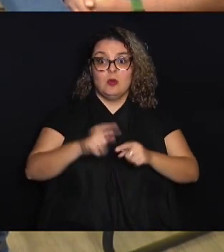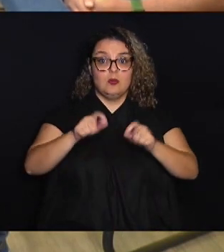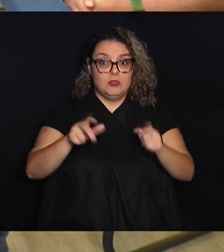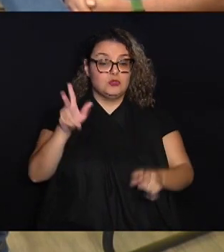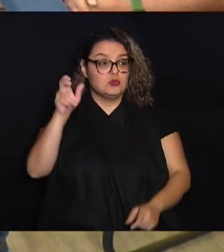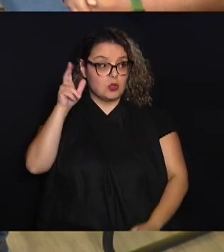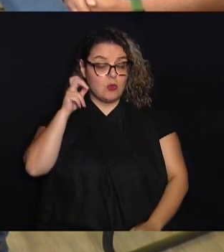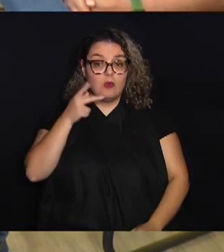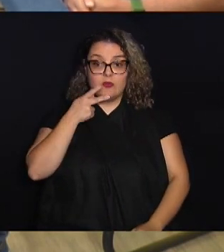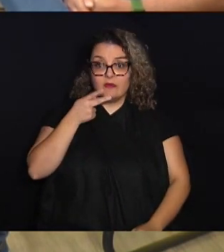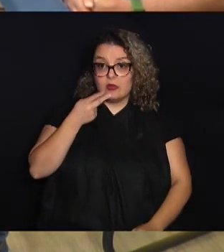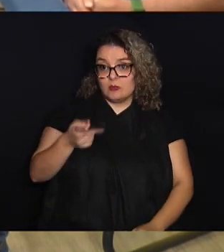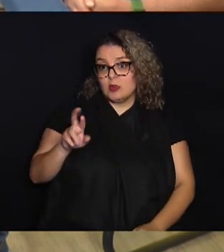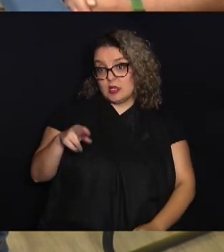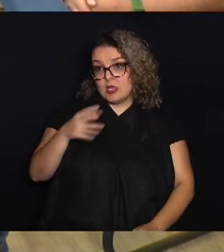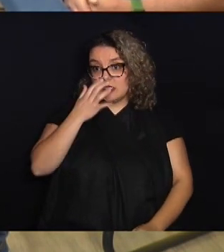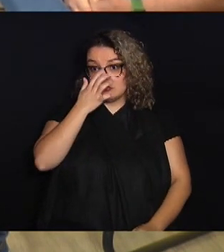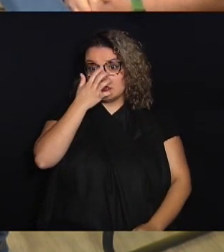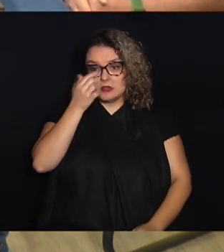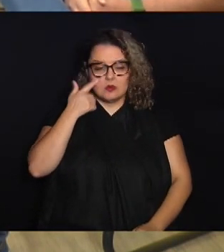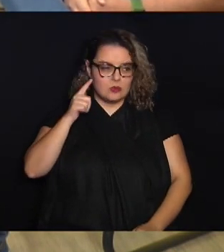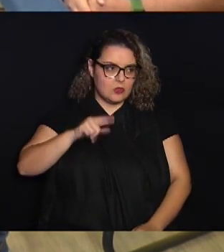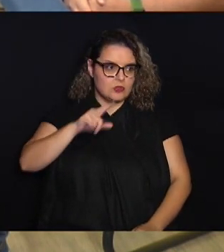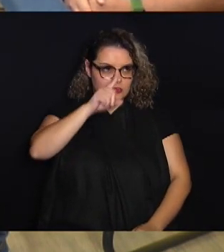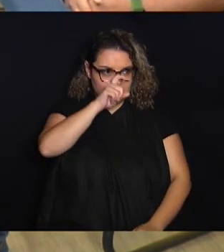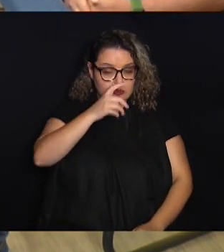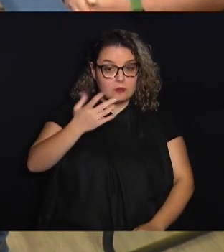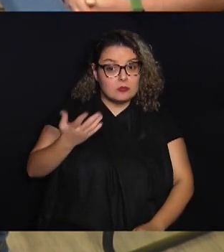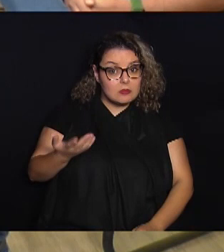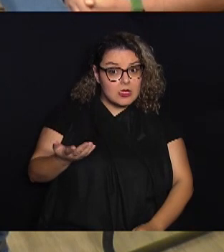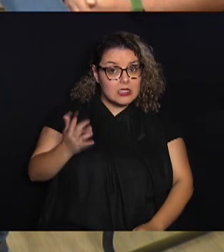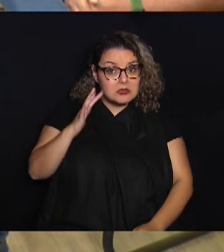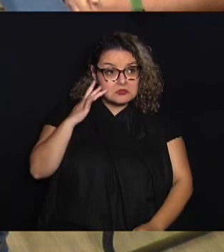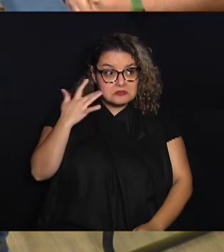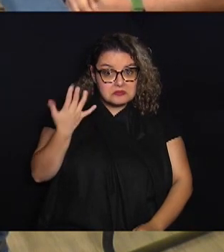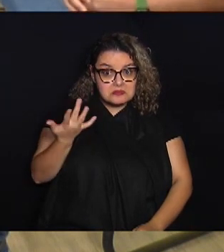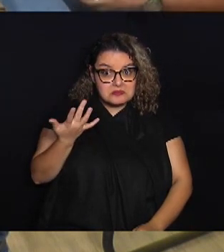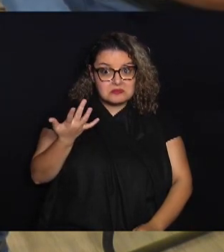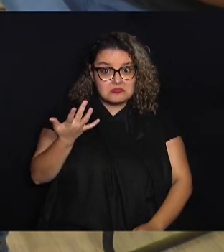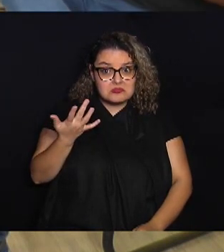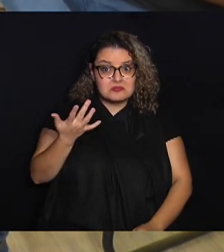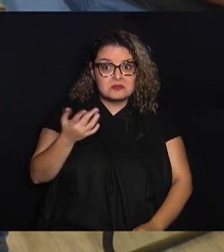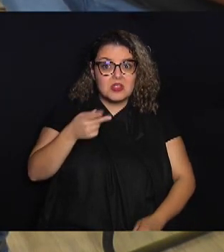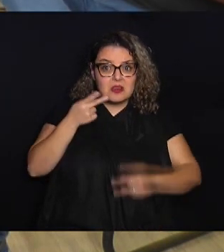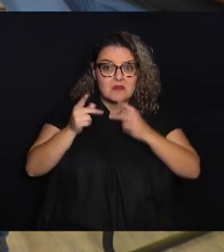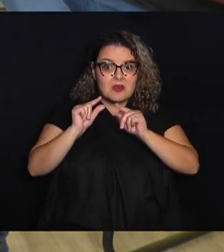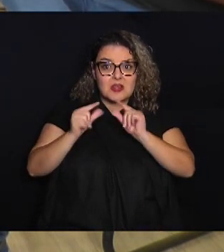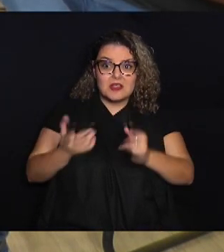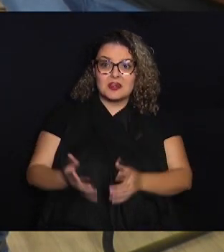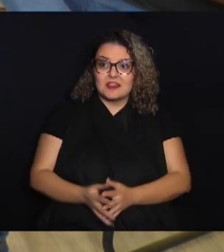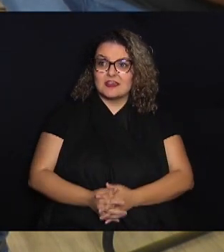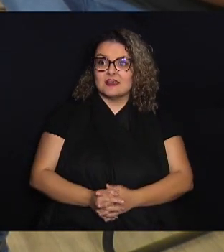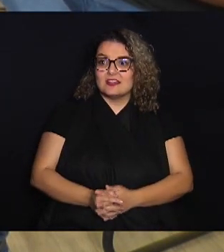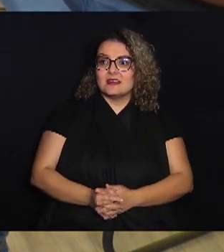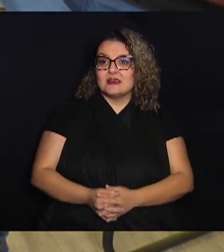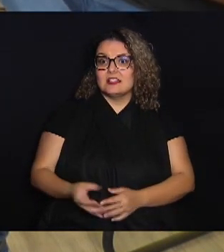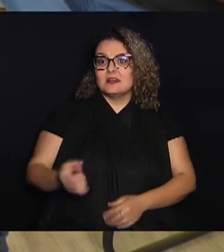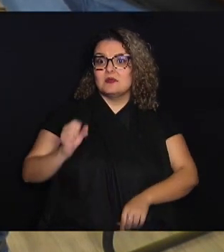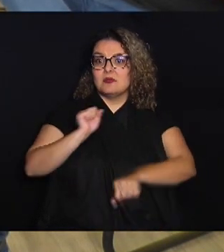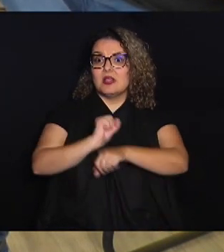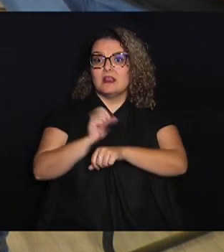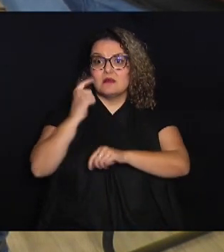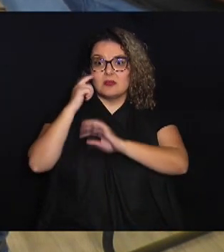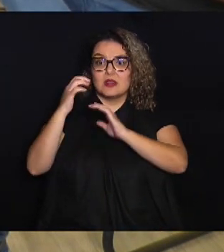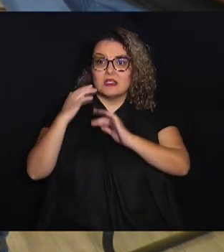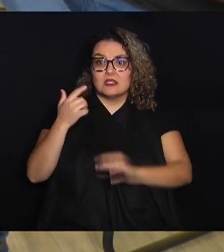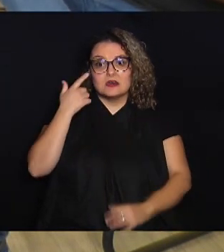muito falar por conta, evidentemente, do hospital, mas não sabe quem é. Dá uma palhinha aí pra gente, É interessante a gente parar pra pensar assim,